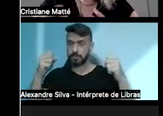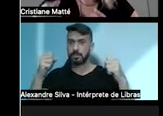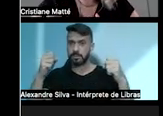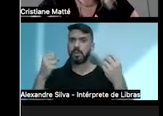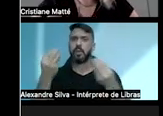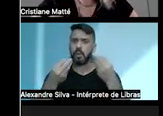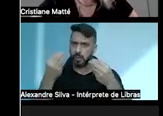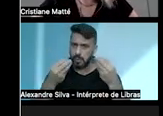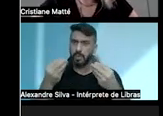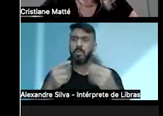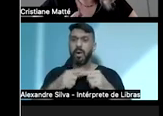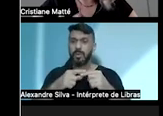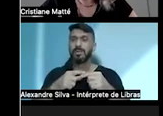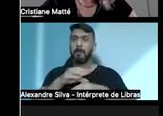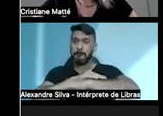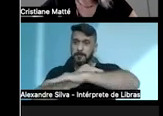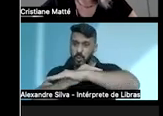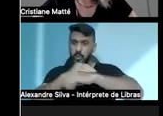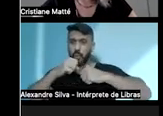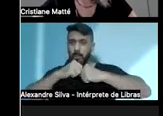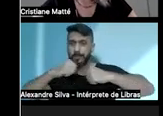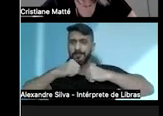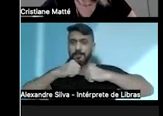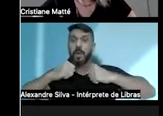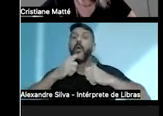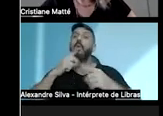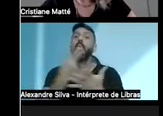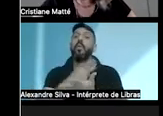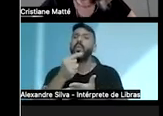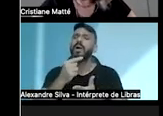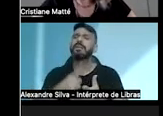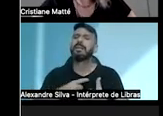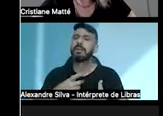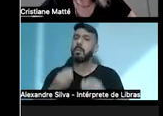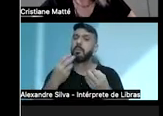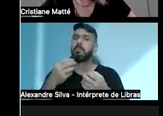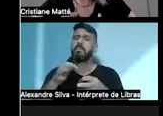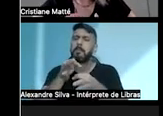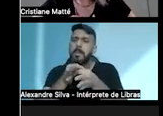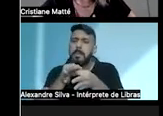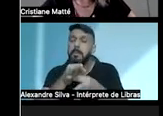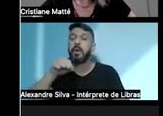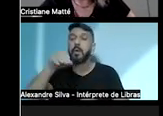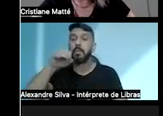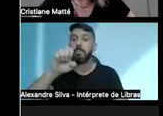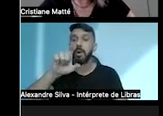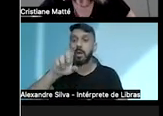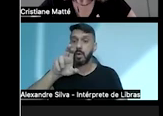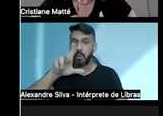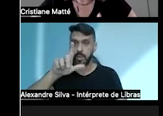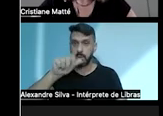dessa contração muscular, ele acaba liberando, estimulando a produção de uma série de moléculas chamadas de